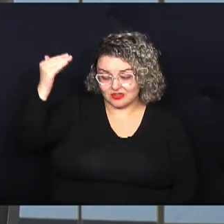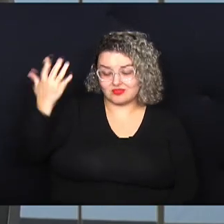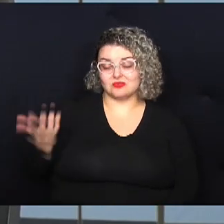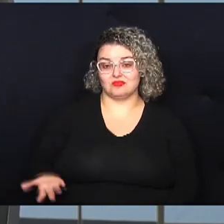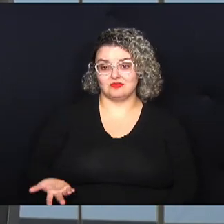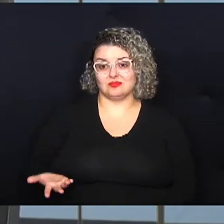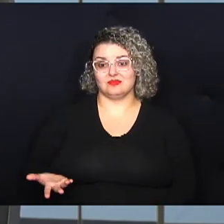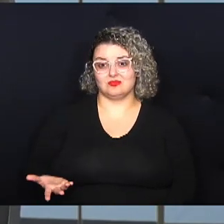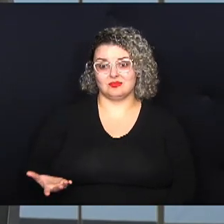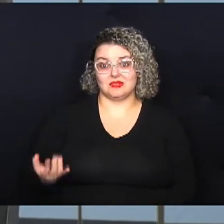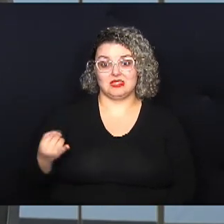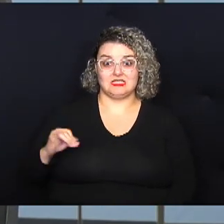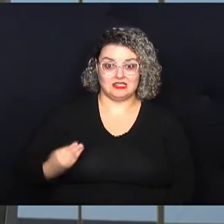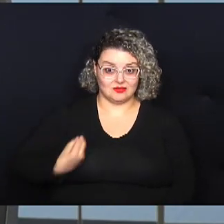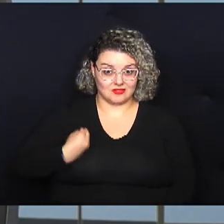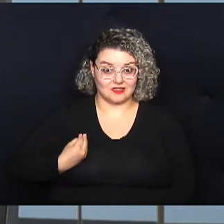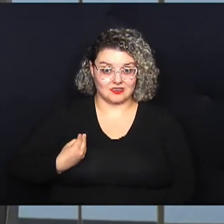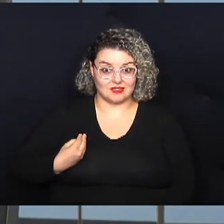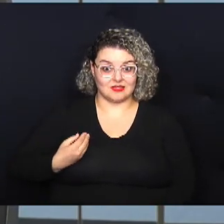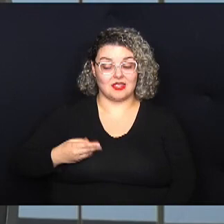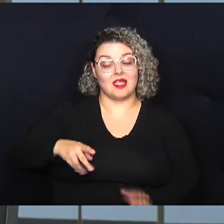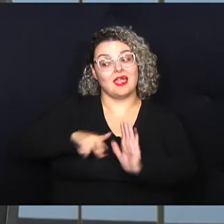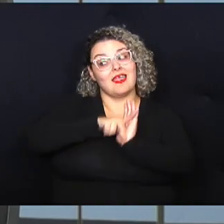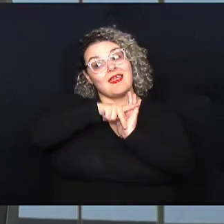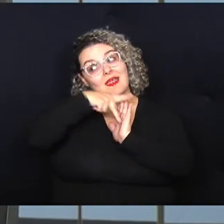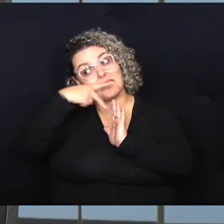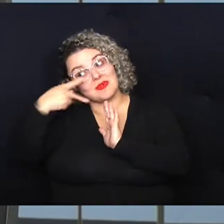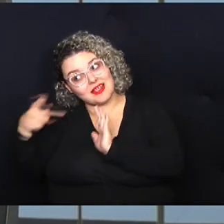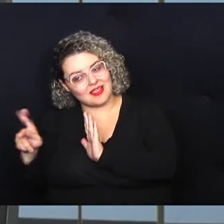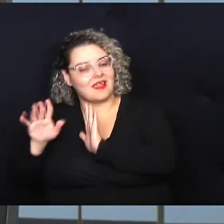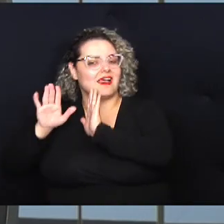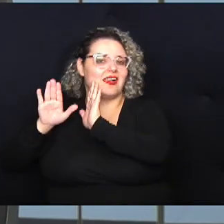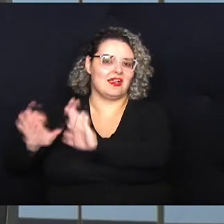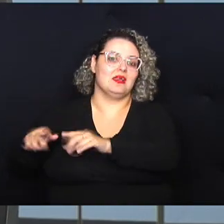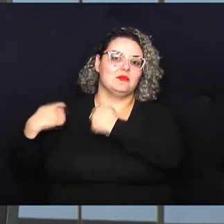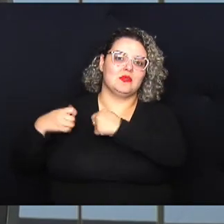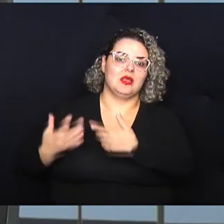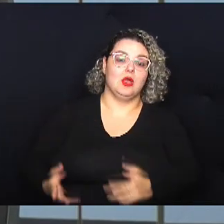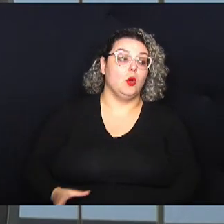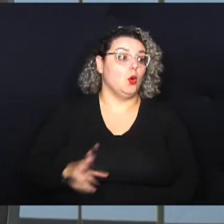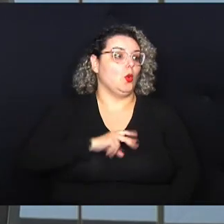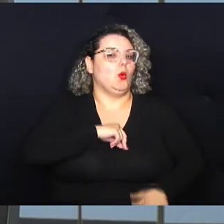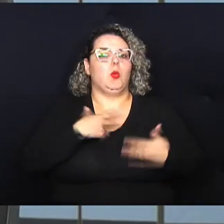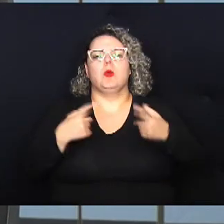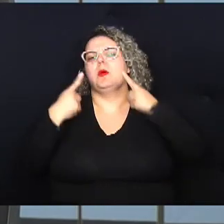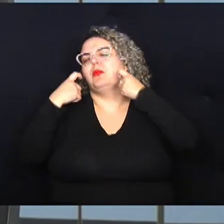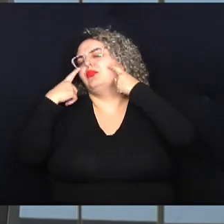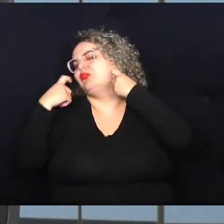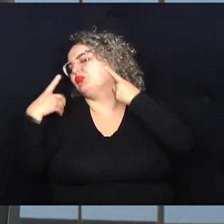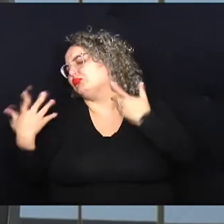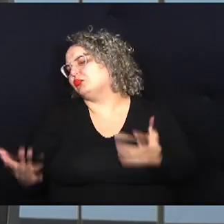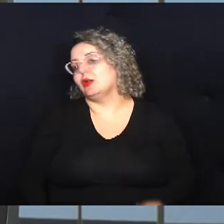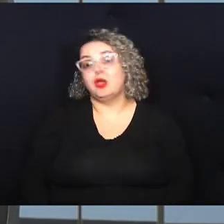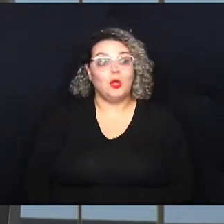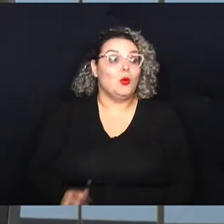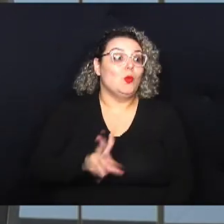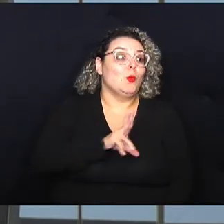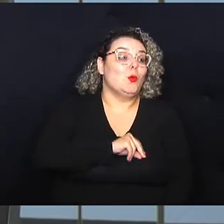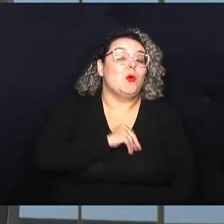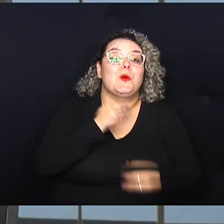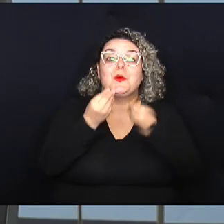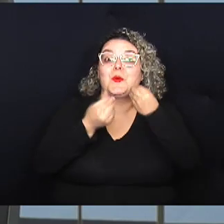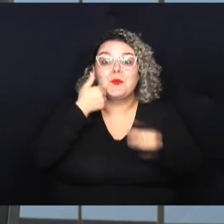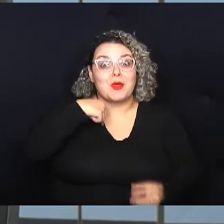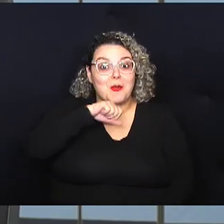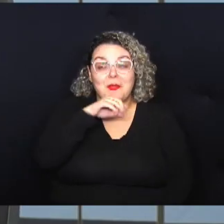ele está passando, é o processo dele. Ele precisa passar. Nossa, agora... E aí ela chorou muito como porque... que a mãe vai entender, né?